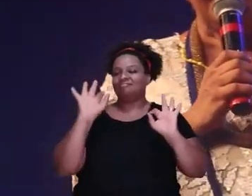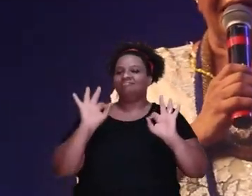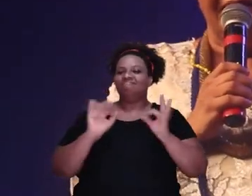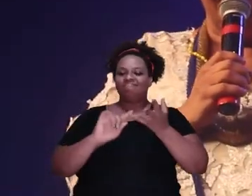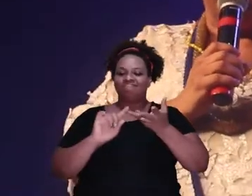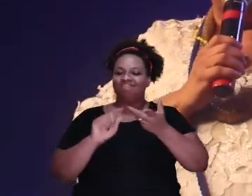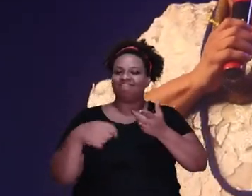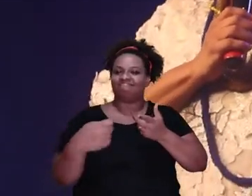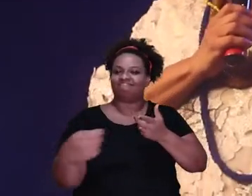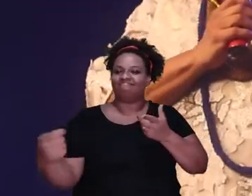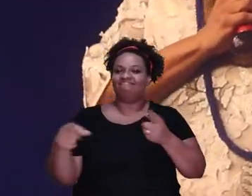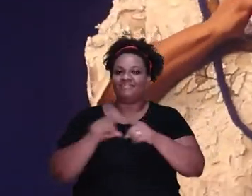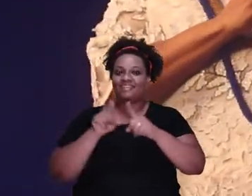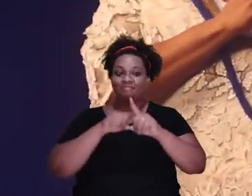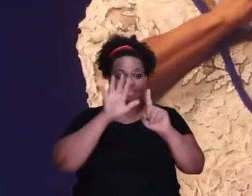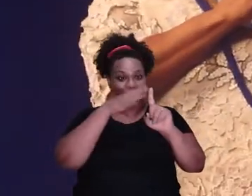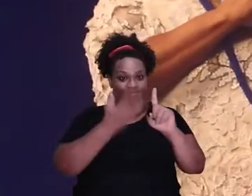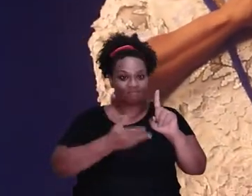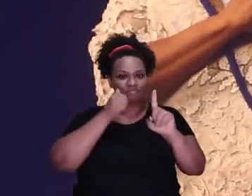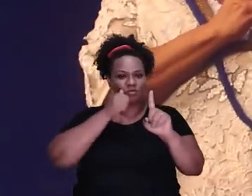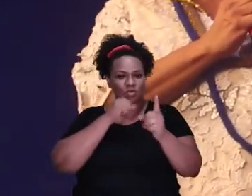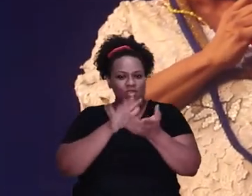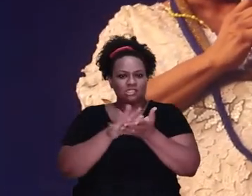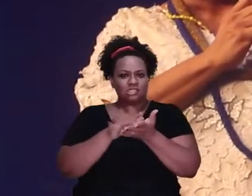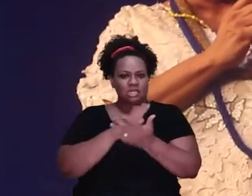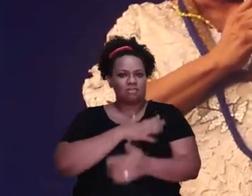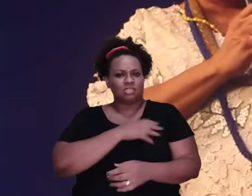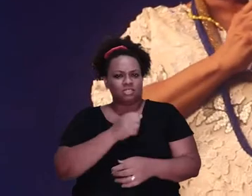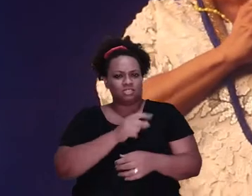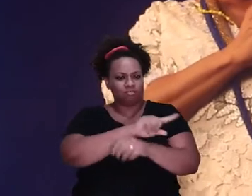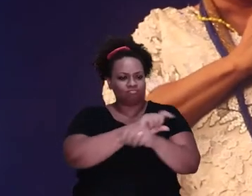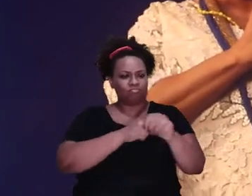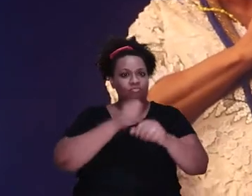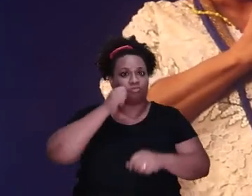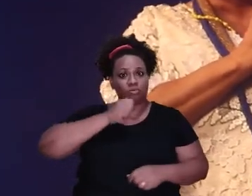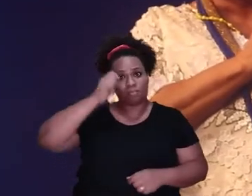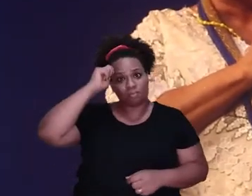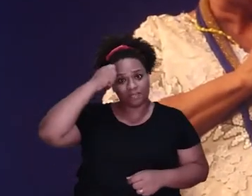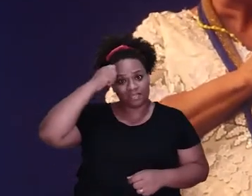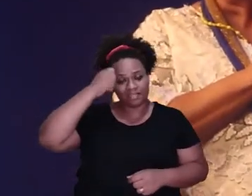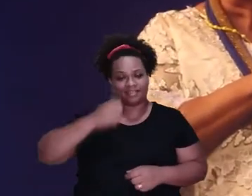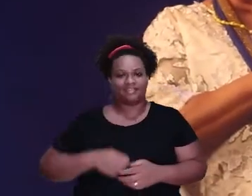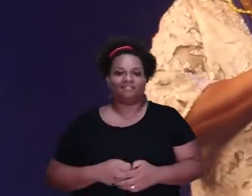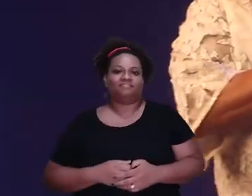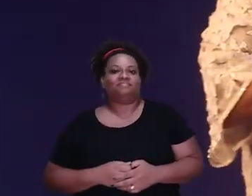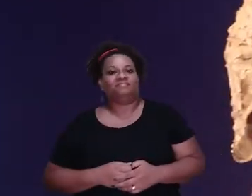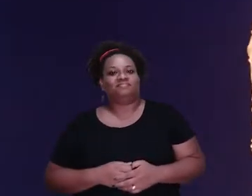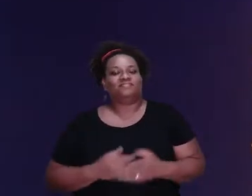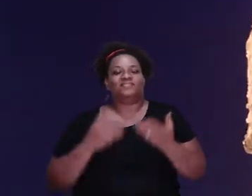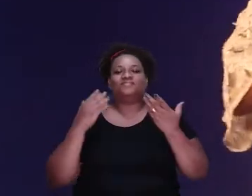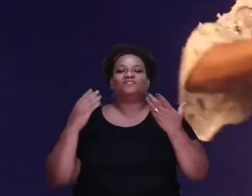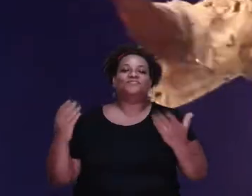algumas mas a gente também homenagem a Essas mulheres são Paulo Essas Mulheres do Samba do Axé da música mulher preta